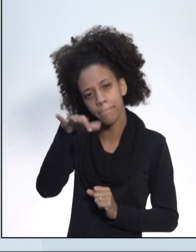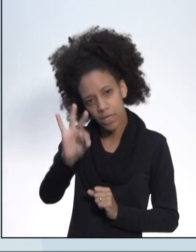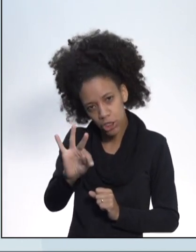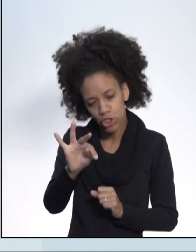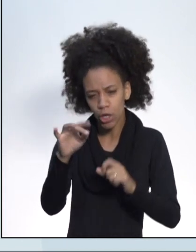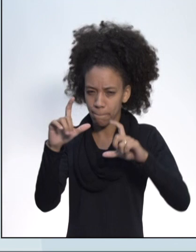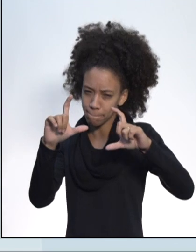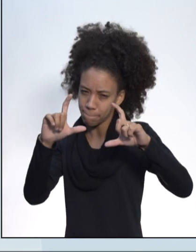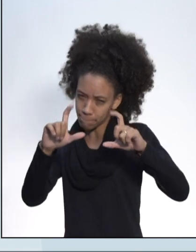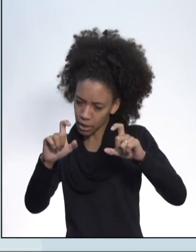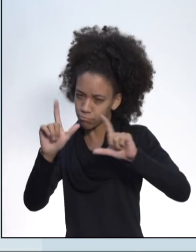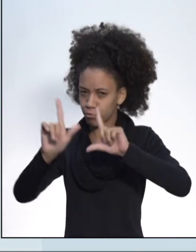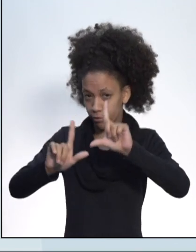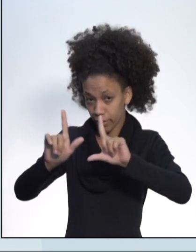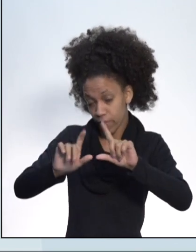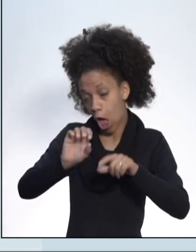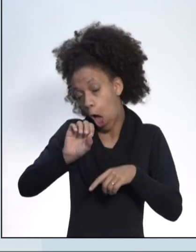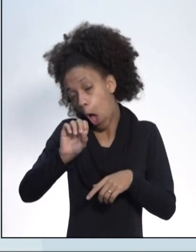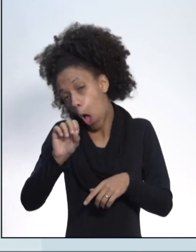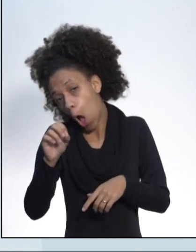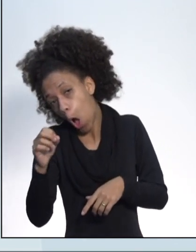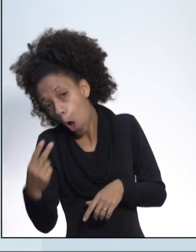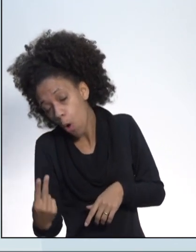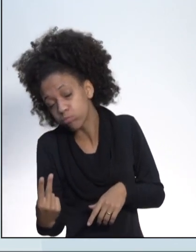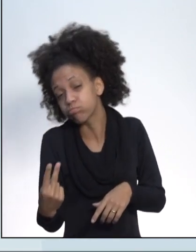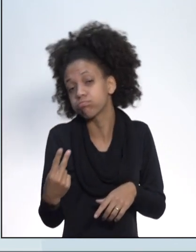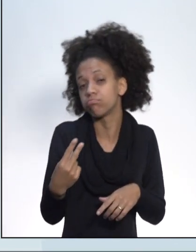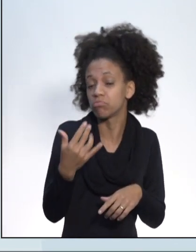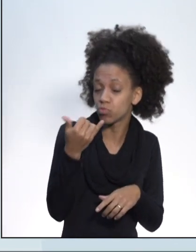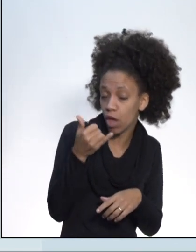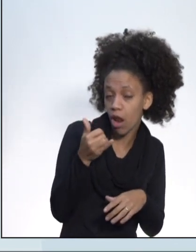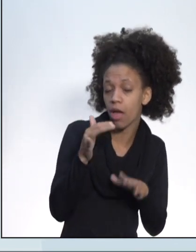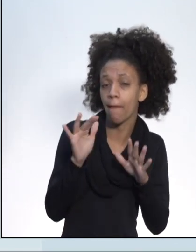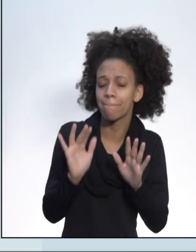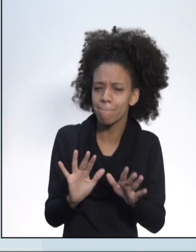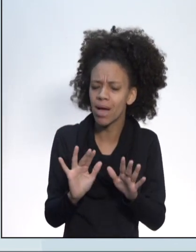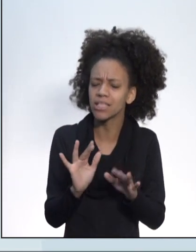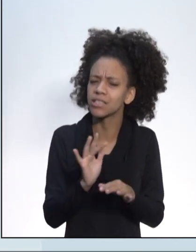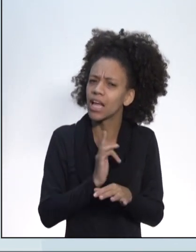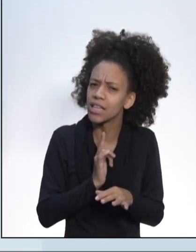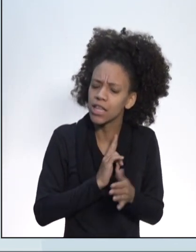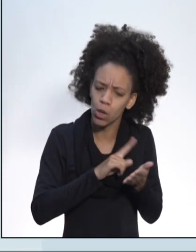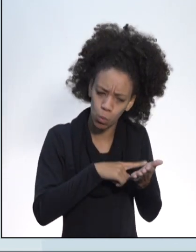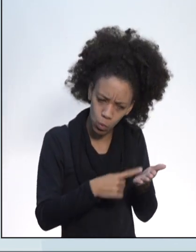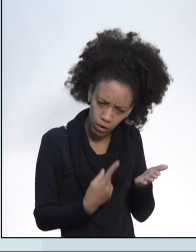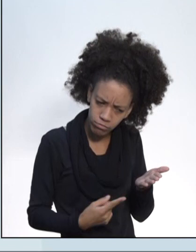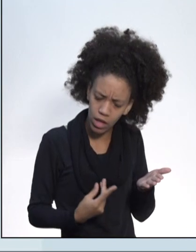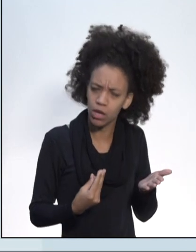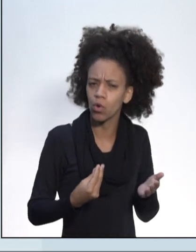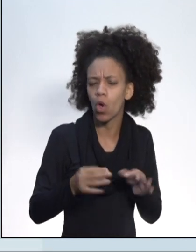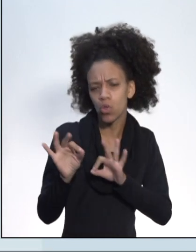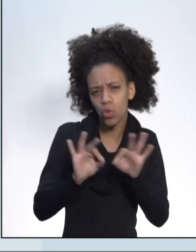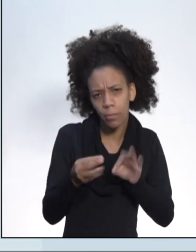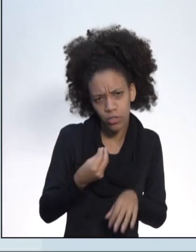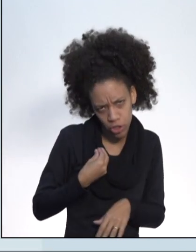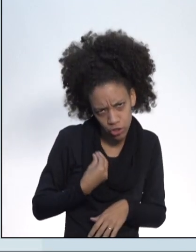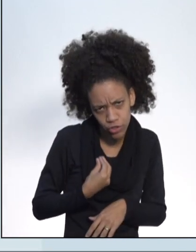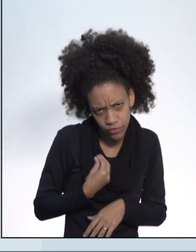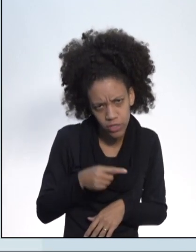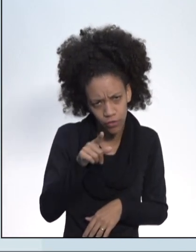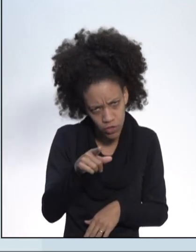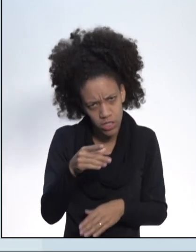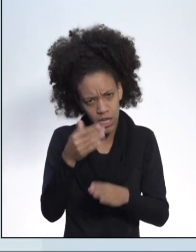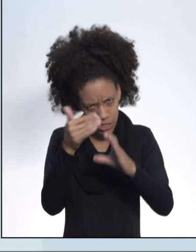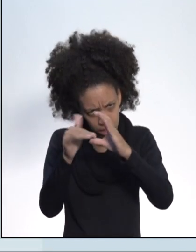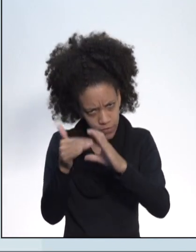TV pode ser que tenha algumas reprises, e tem no caderno de vocês de projeto de vida. Vocês receberam um caderno de projeto de